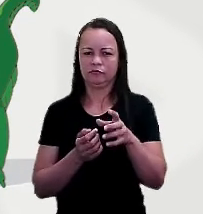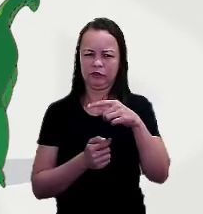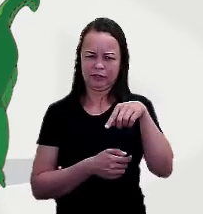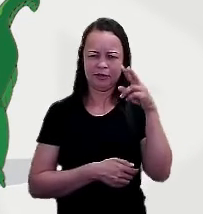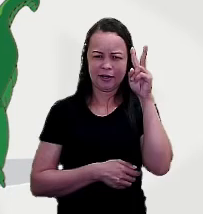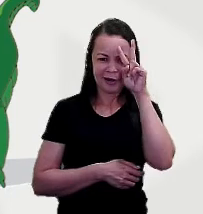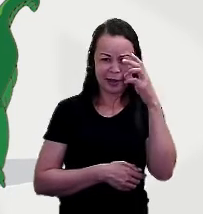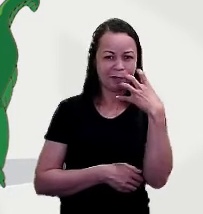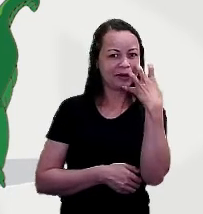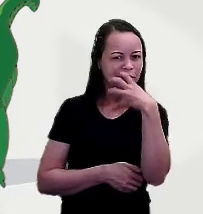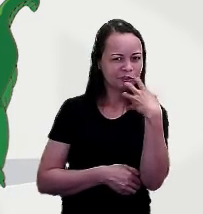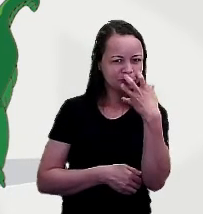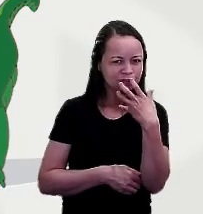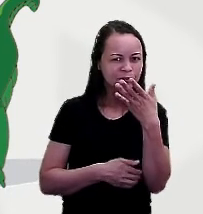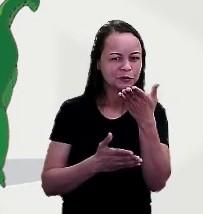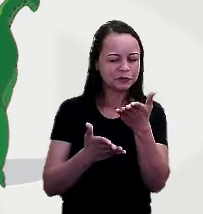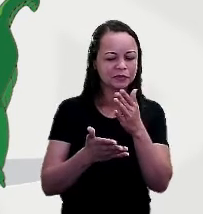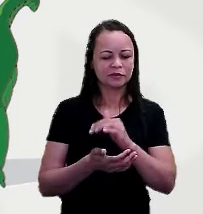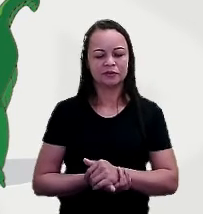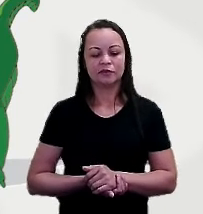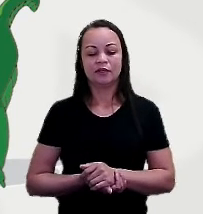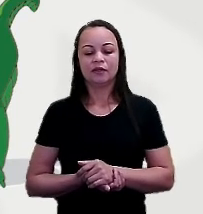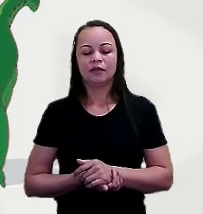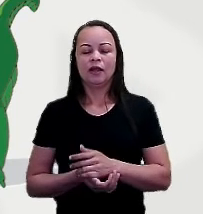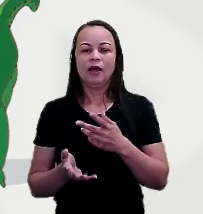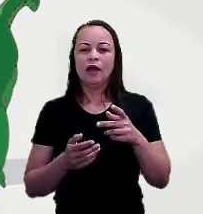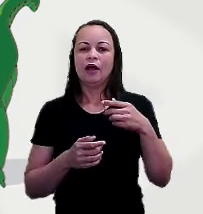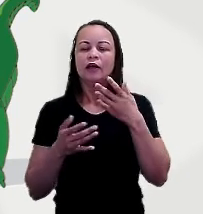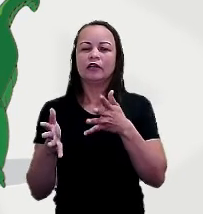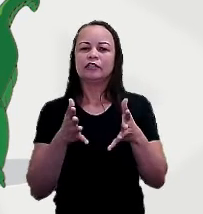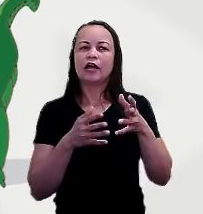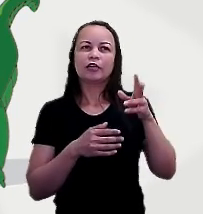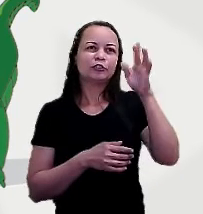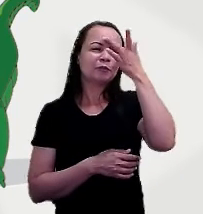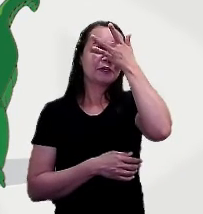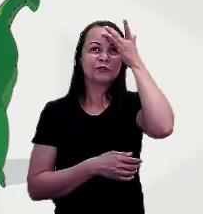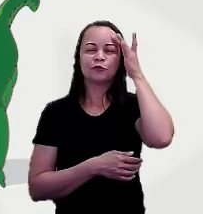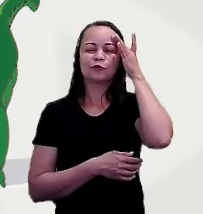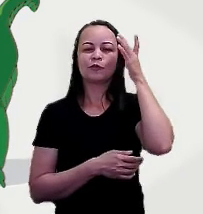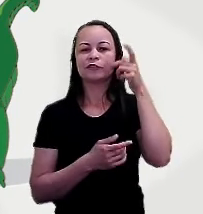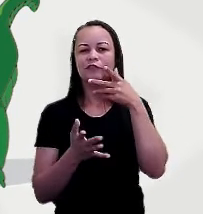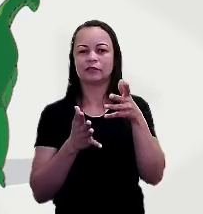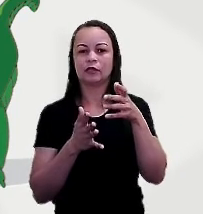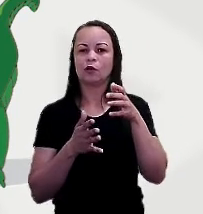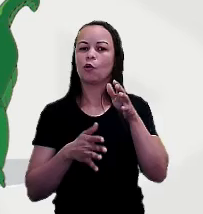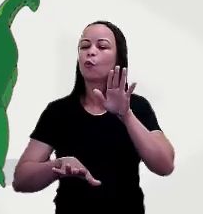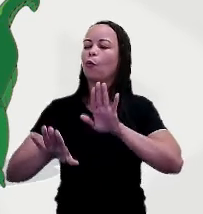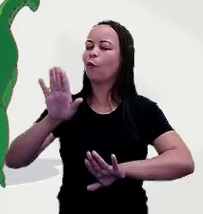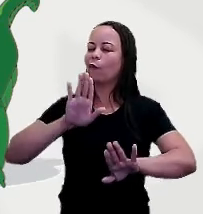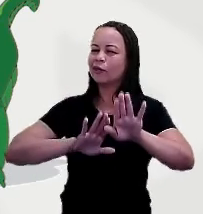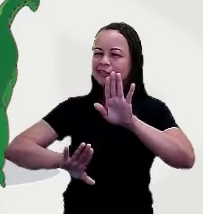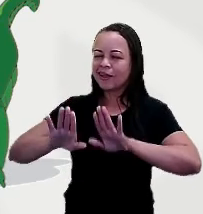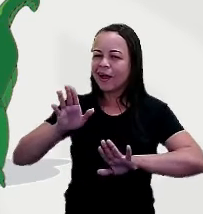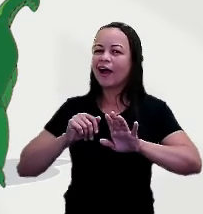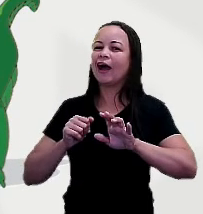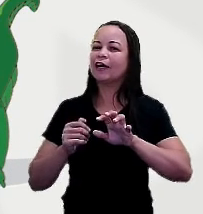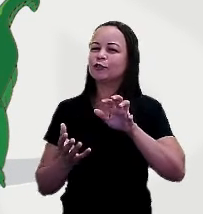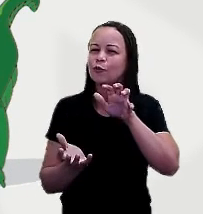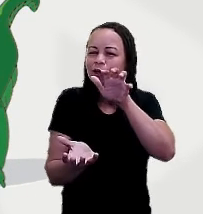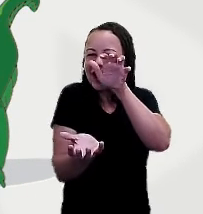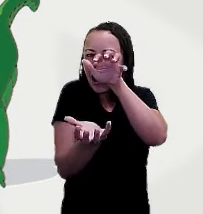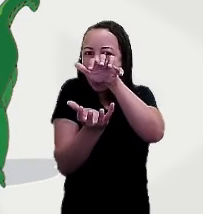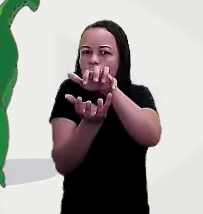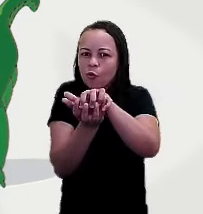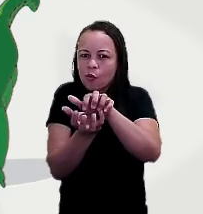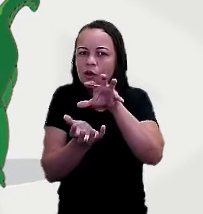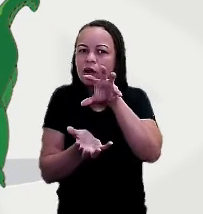ouviu? É a Cuca, que a gente diz assim, as pessoas fazem assim: cuidado, criança, que a Cuca vem te pegar,